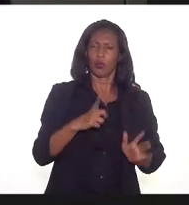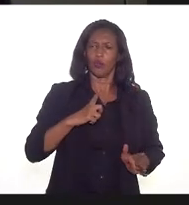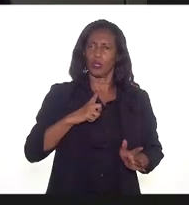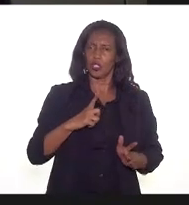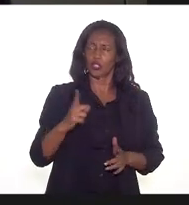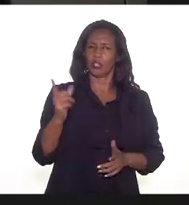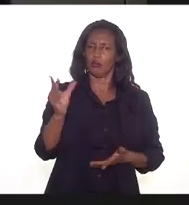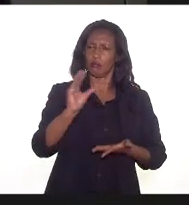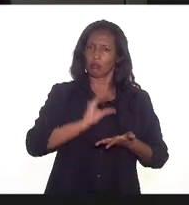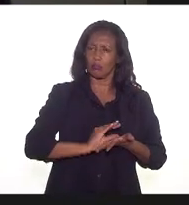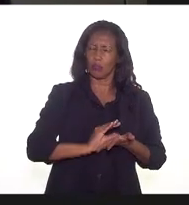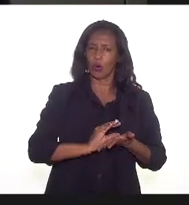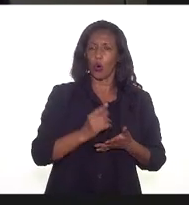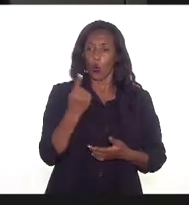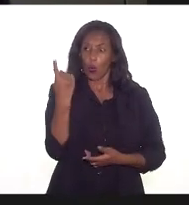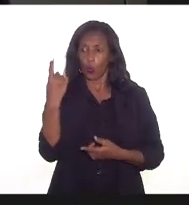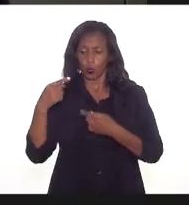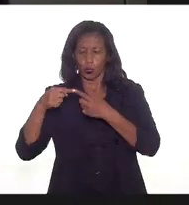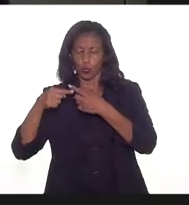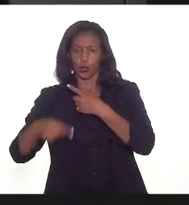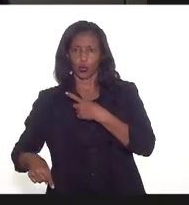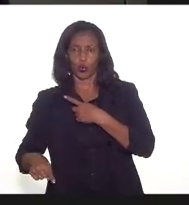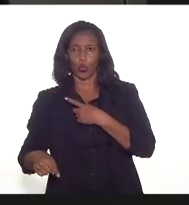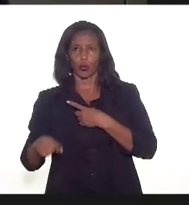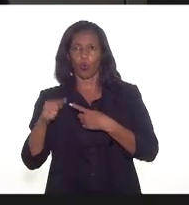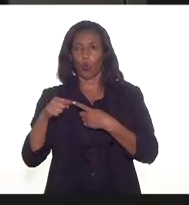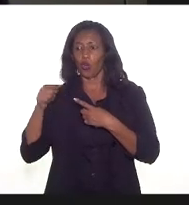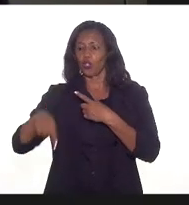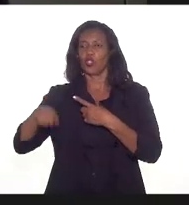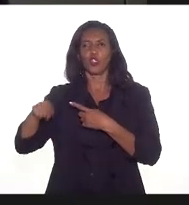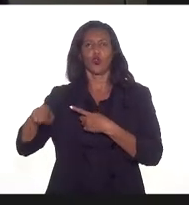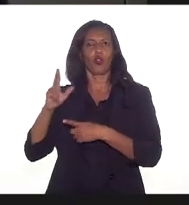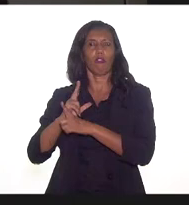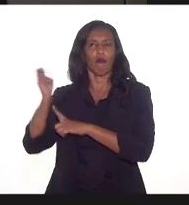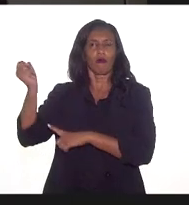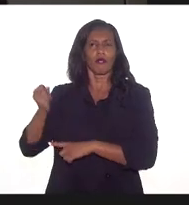compensar, 1 discordou, vale a posição do que discordou.